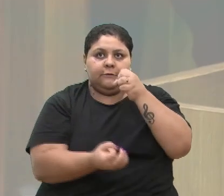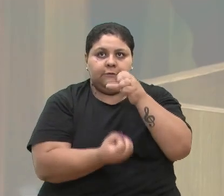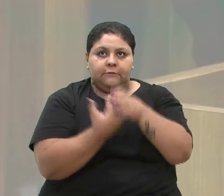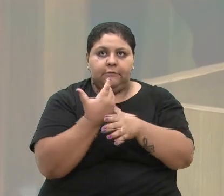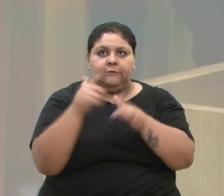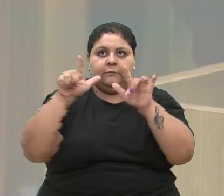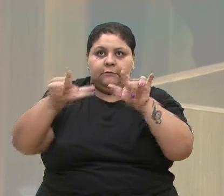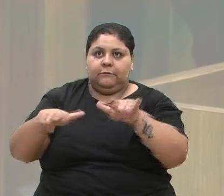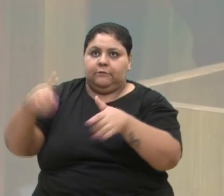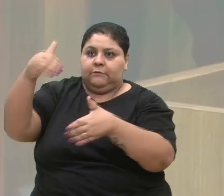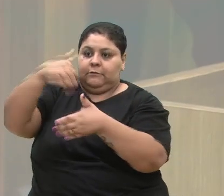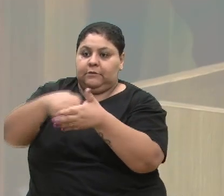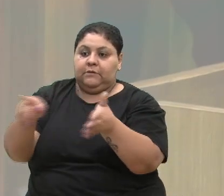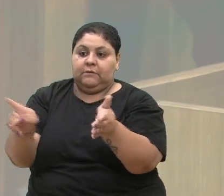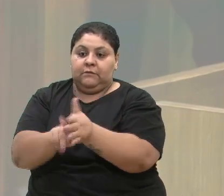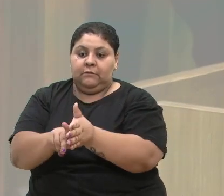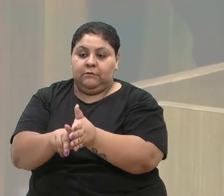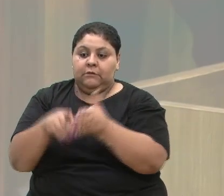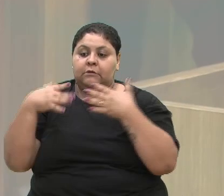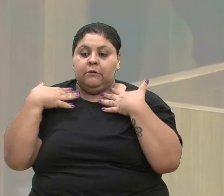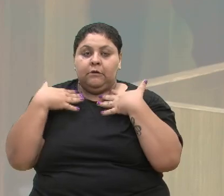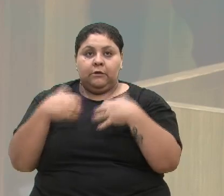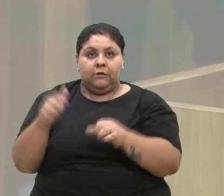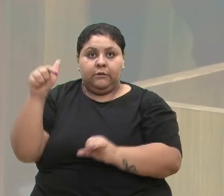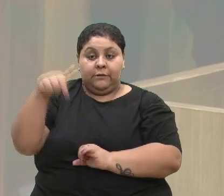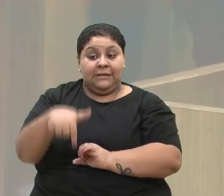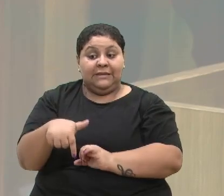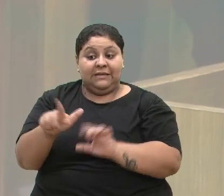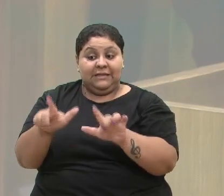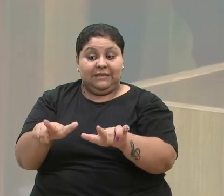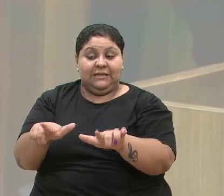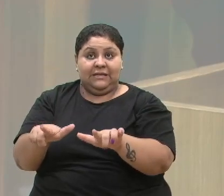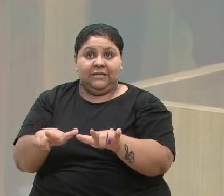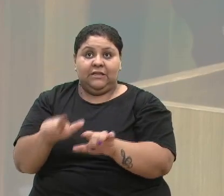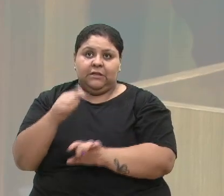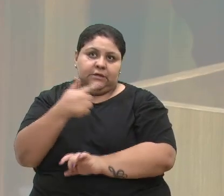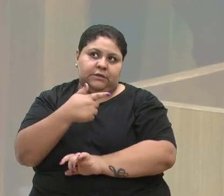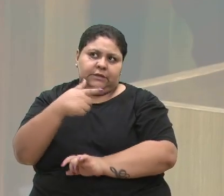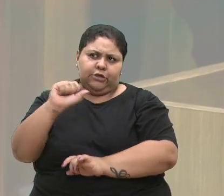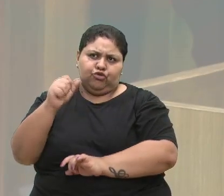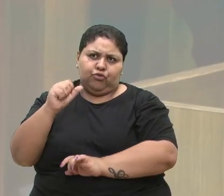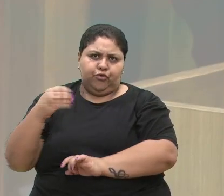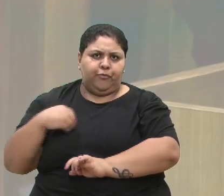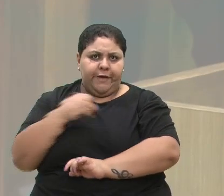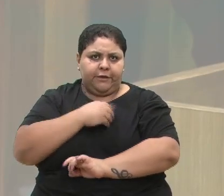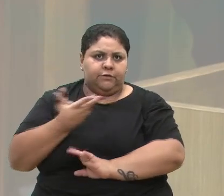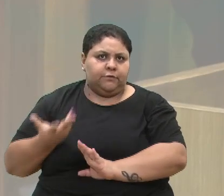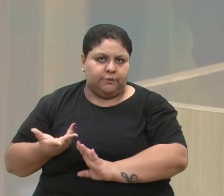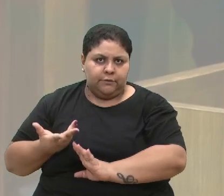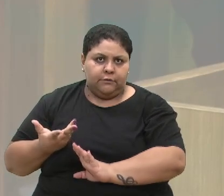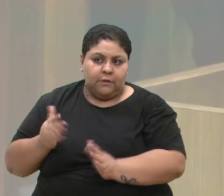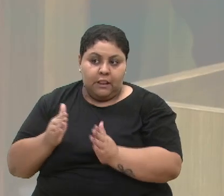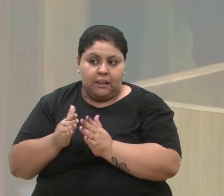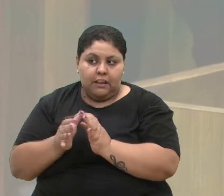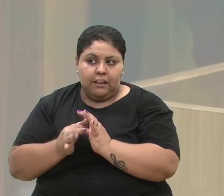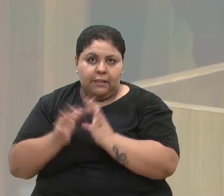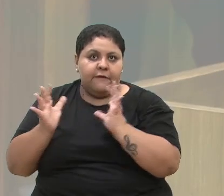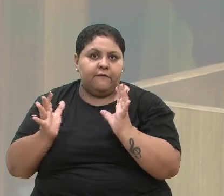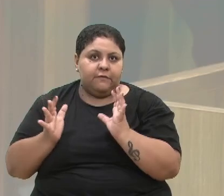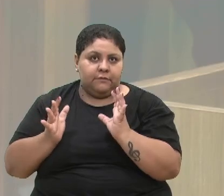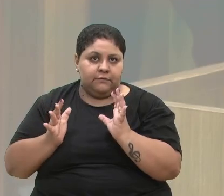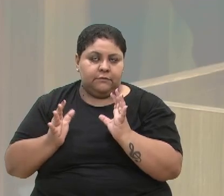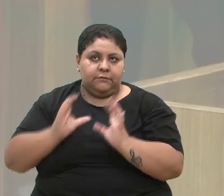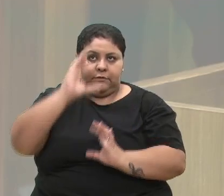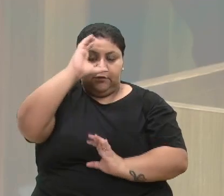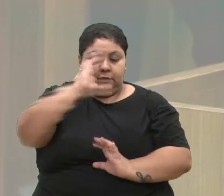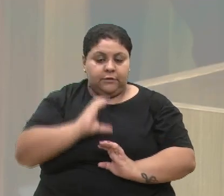sala dentro da própria secretaria, onde nessa sala terão 7, 8 médicos à disposição. O cidadão,